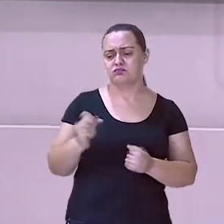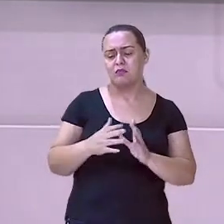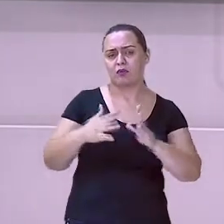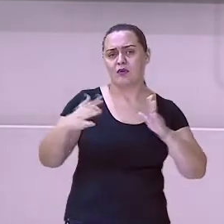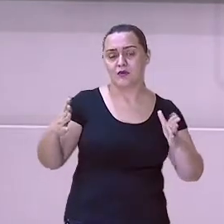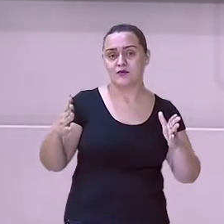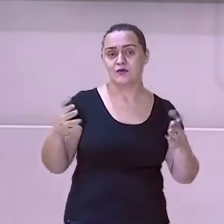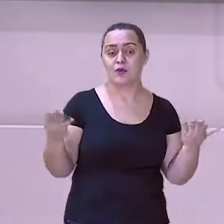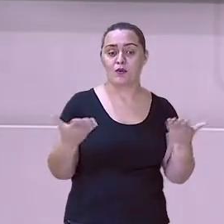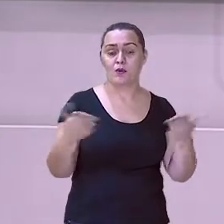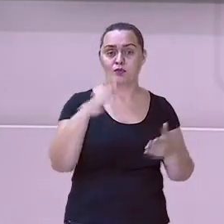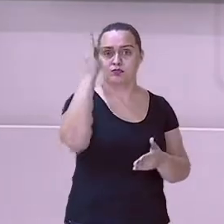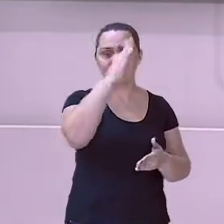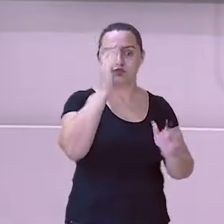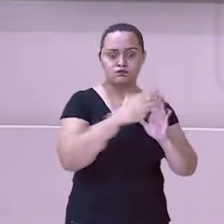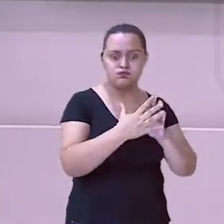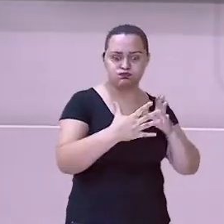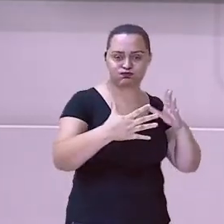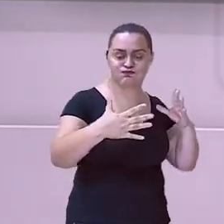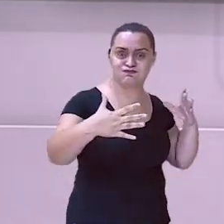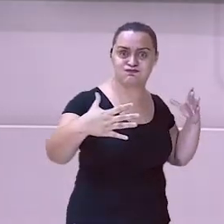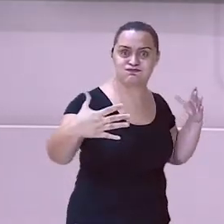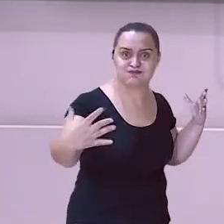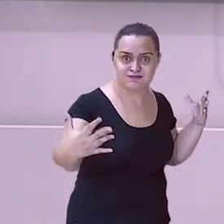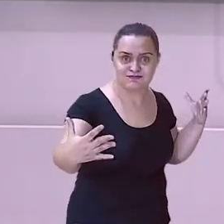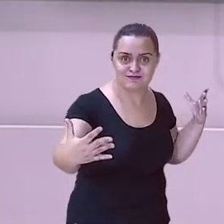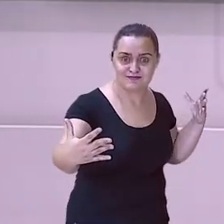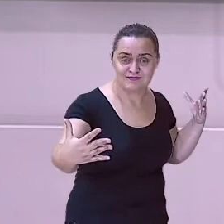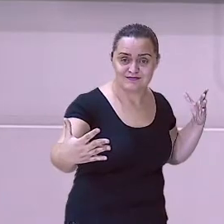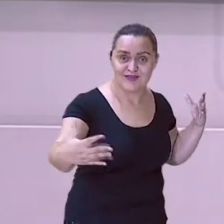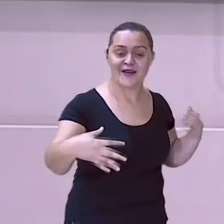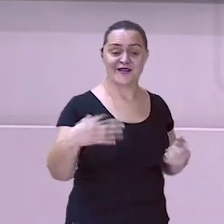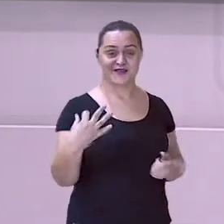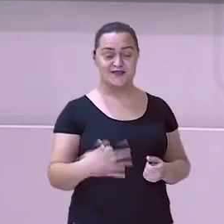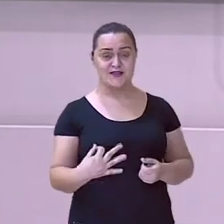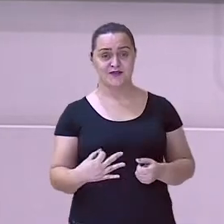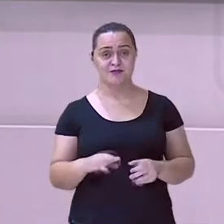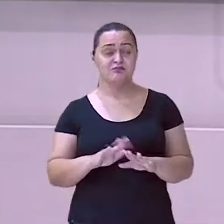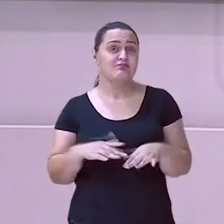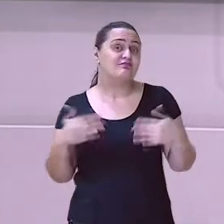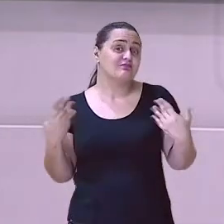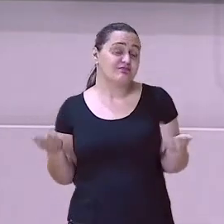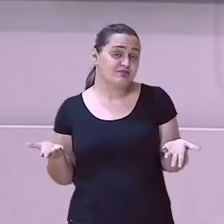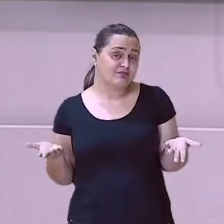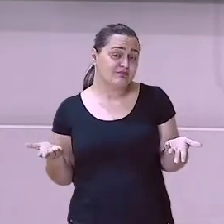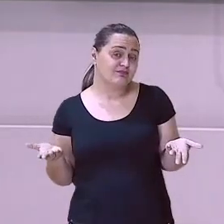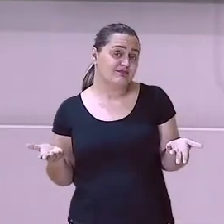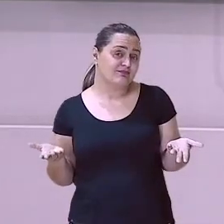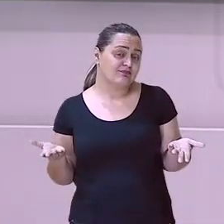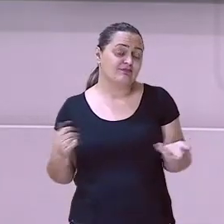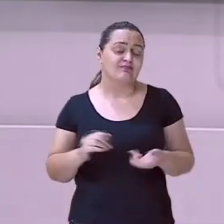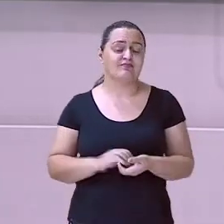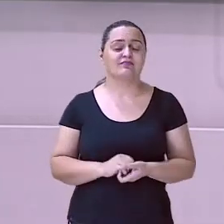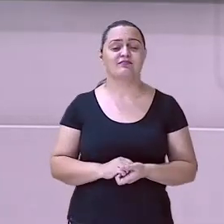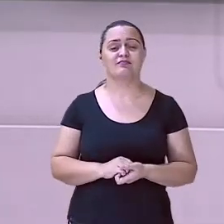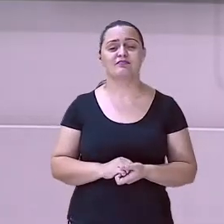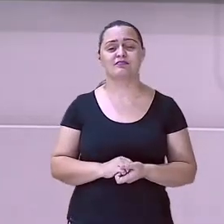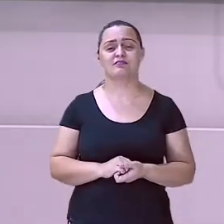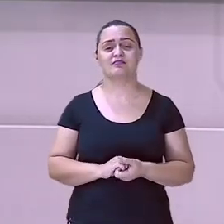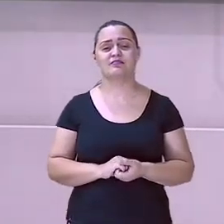Então, é muita coisa para um país só. Mas e aí? Como que